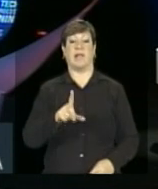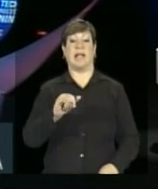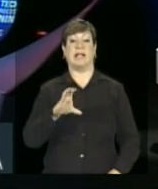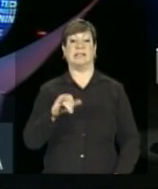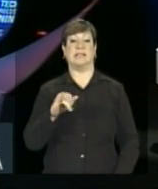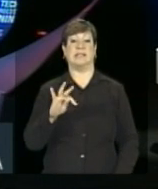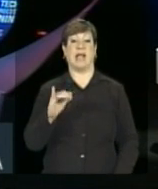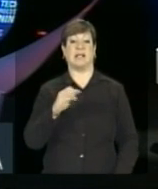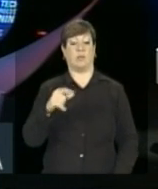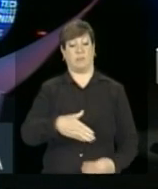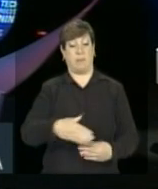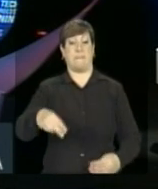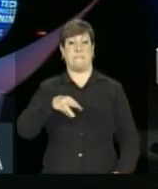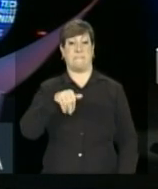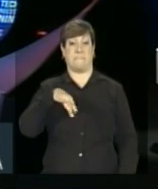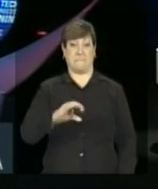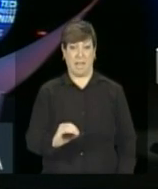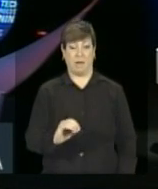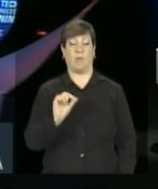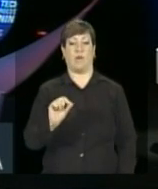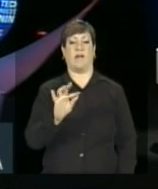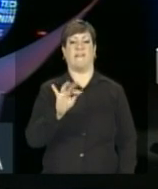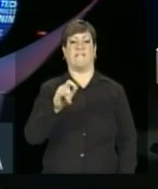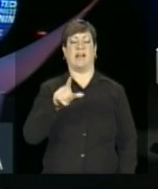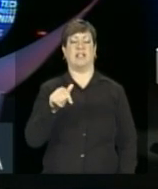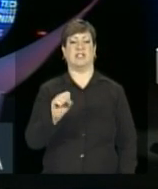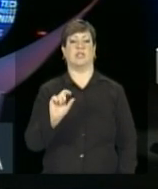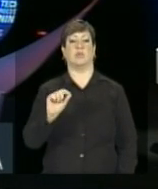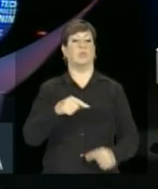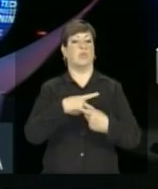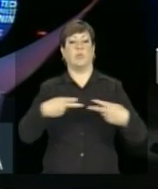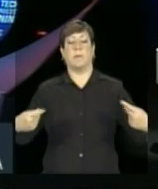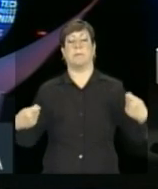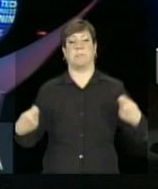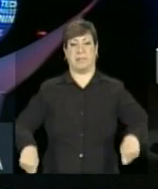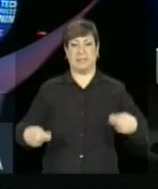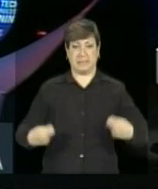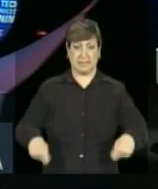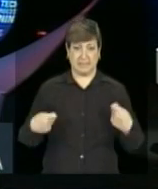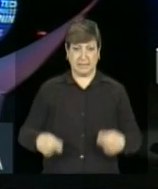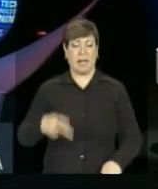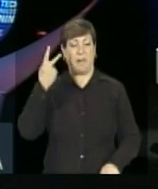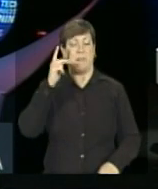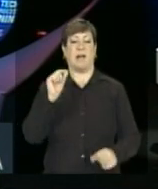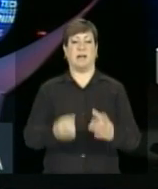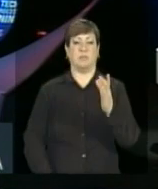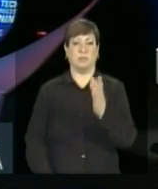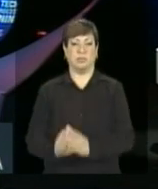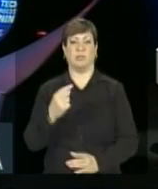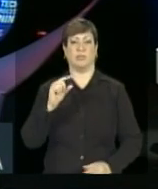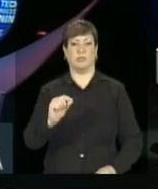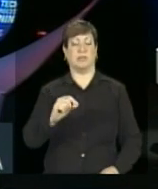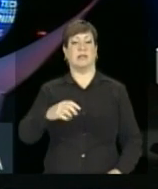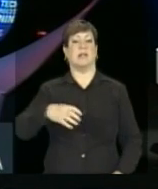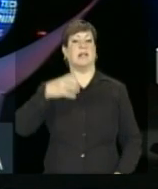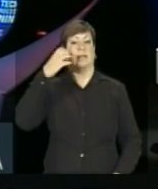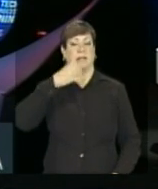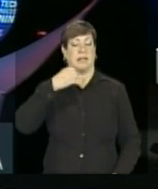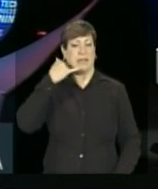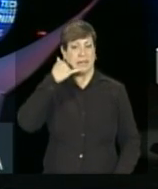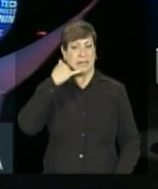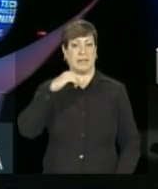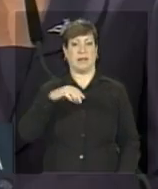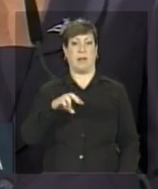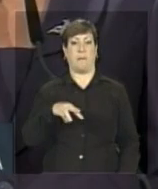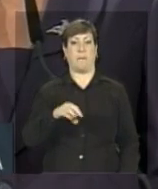Licitaremos em maio as faixas necessárias para a implantação dos telefones móveis